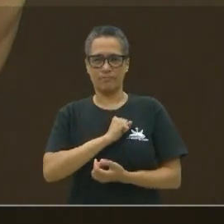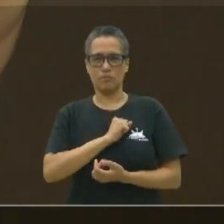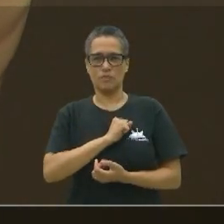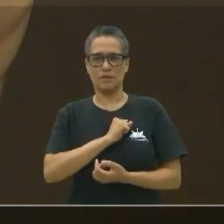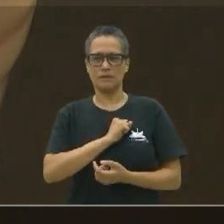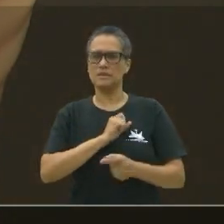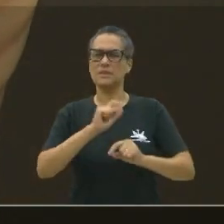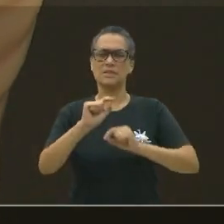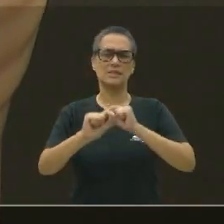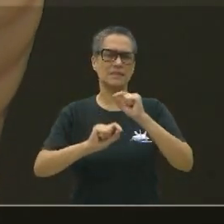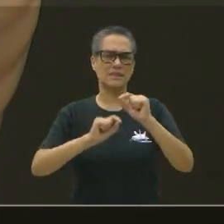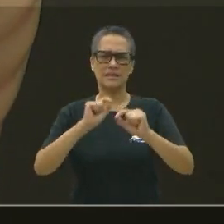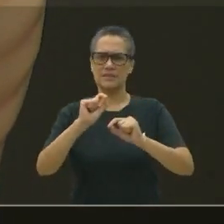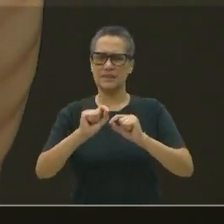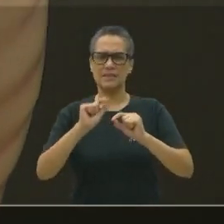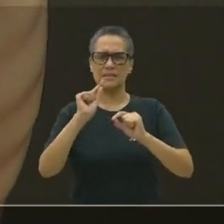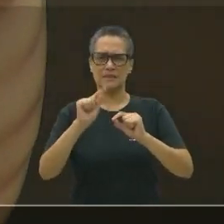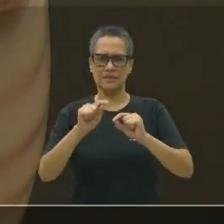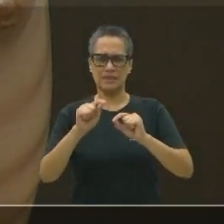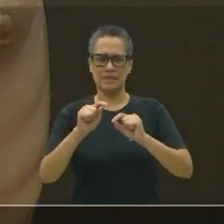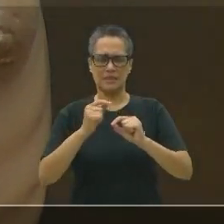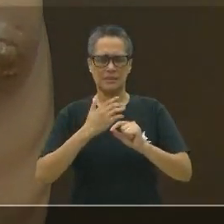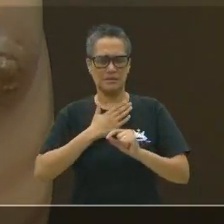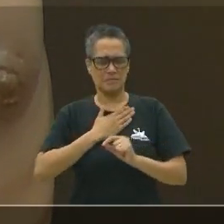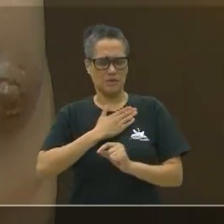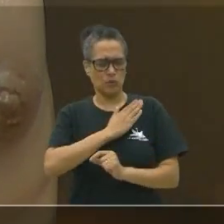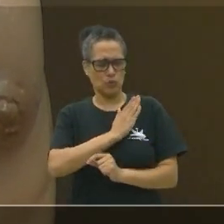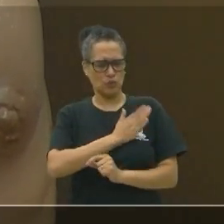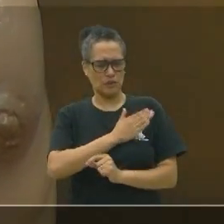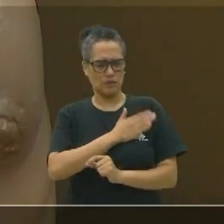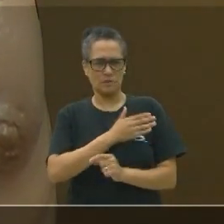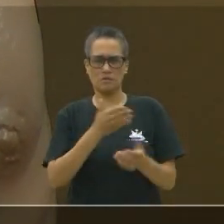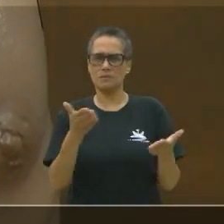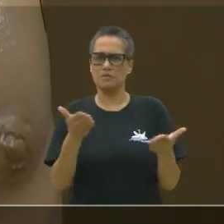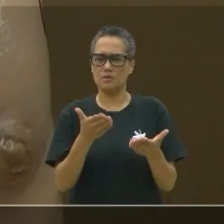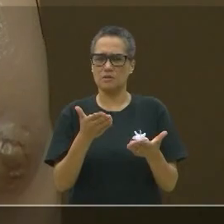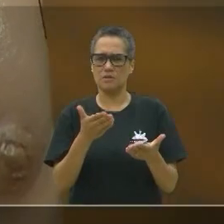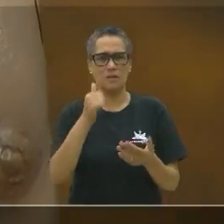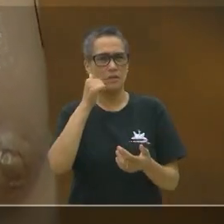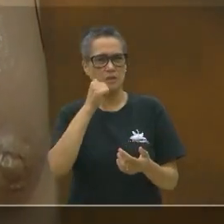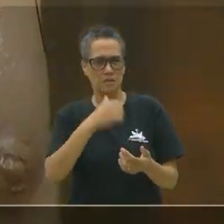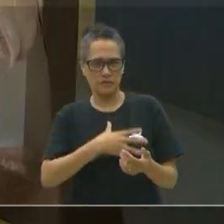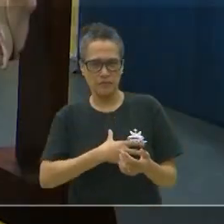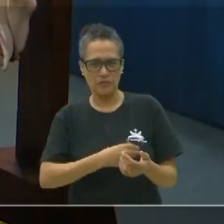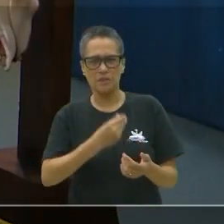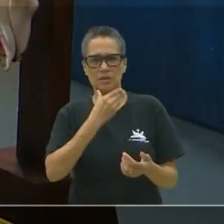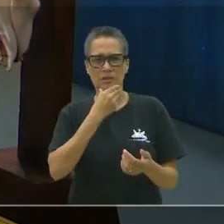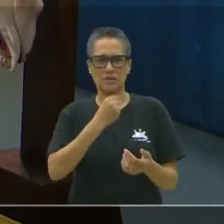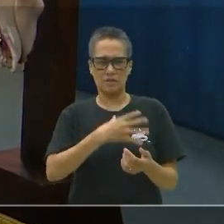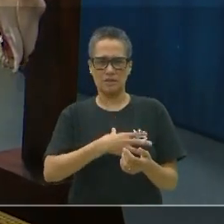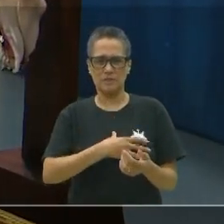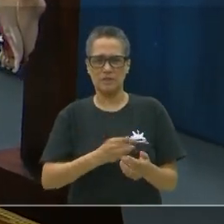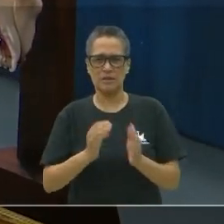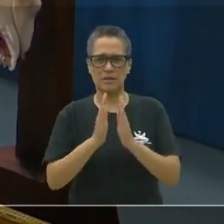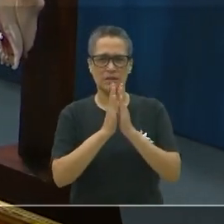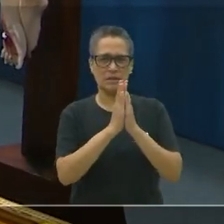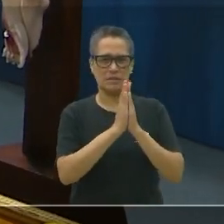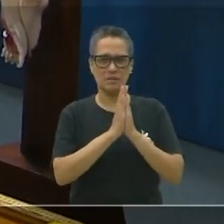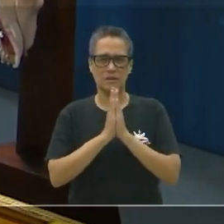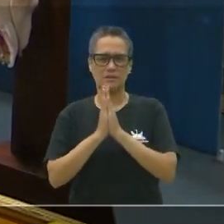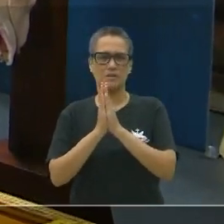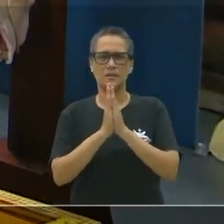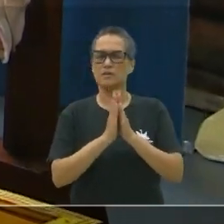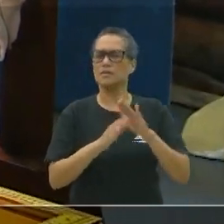Porque é isso que o Senhor inflama no meu coração agora, minha filha, meu filho. A oração que mais agrada a